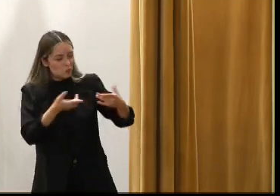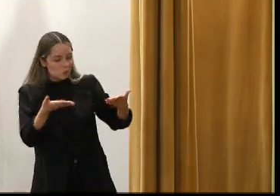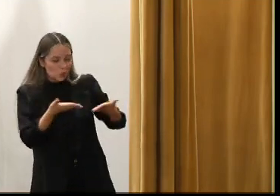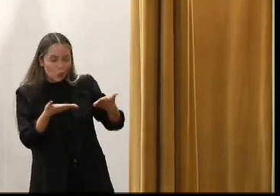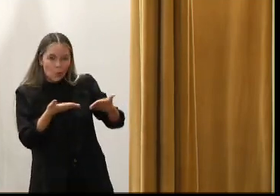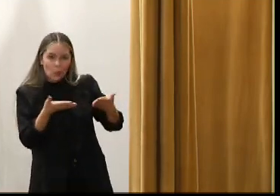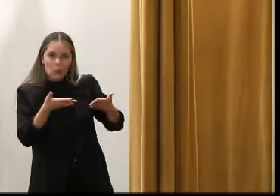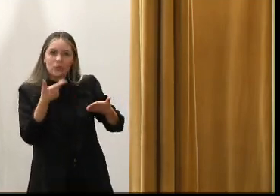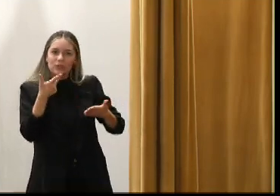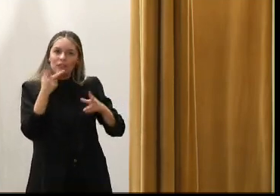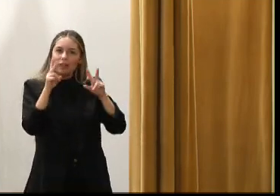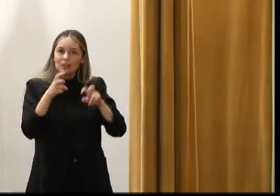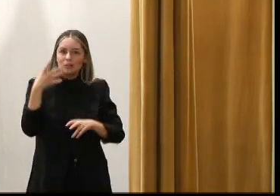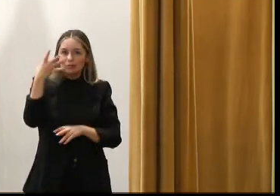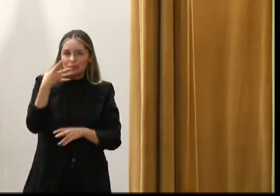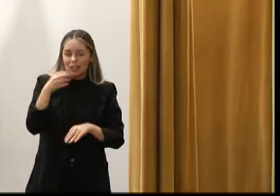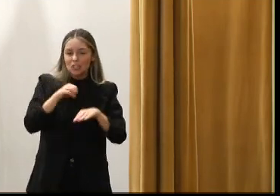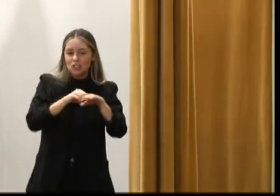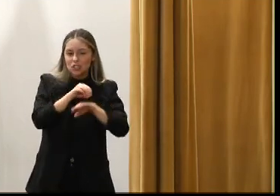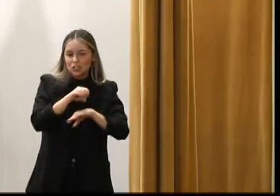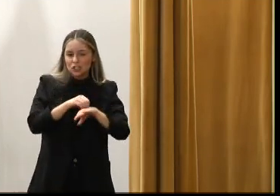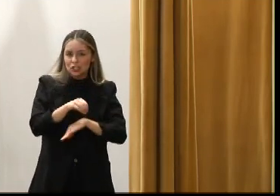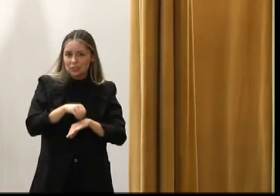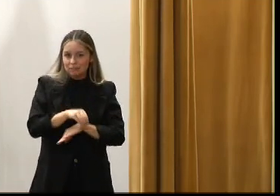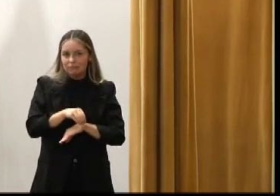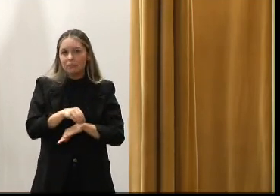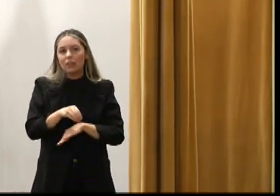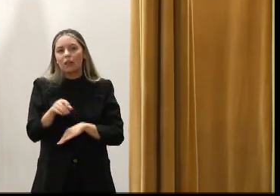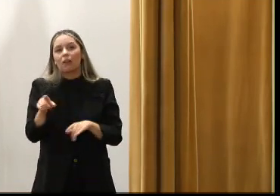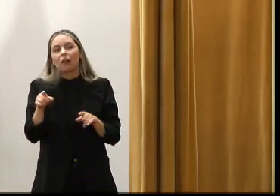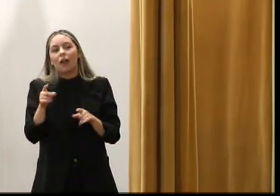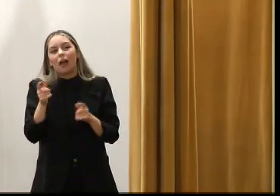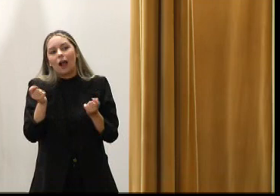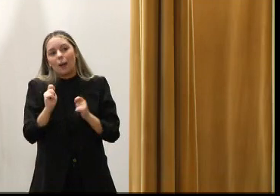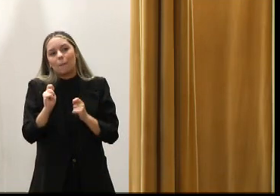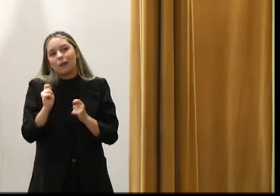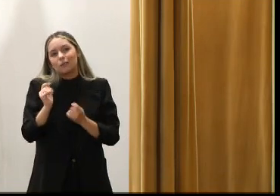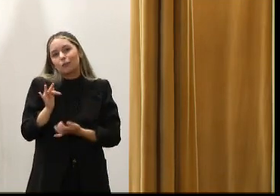né, trazidas hoje também como sugestões para a gente levar para o futuro.